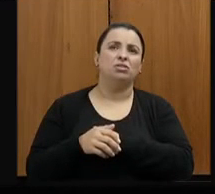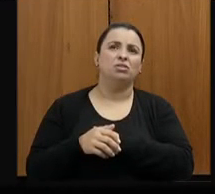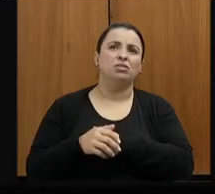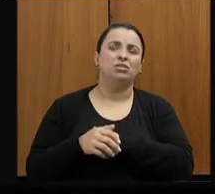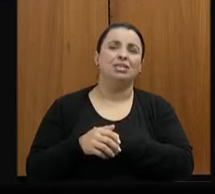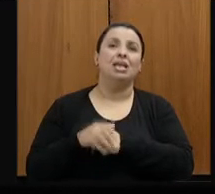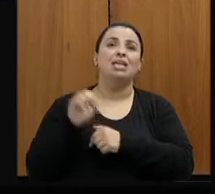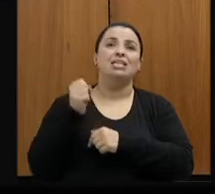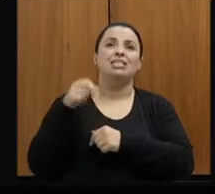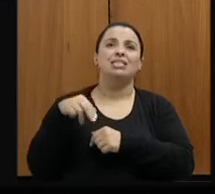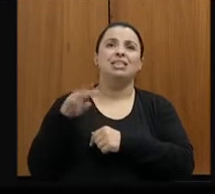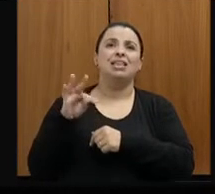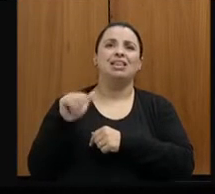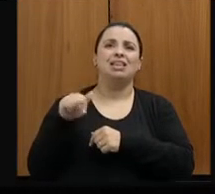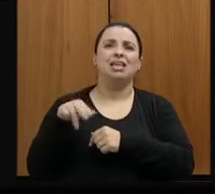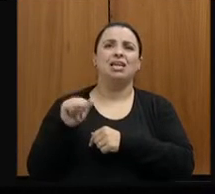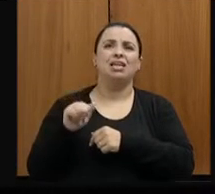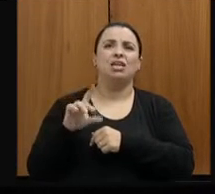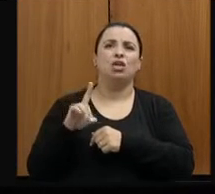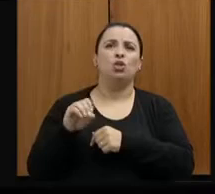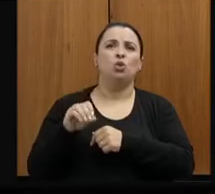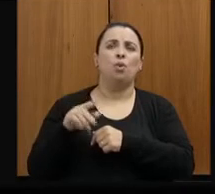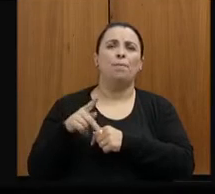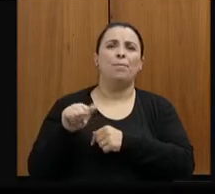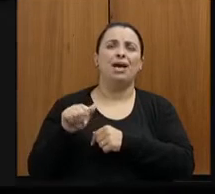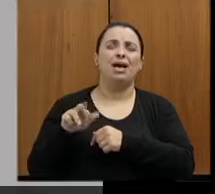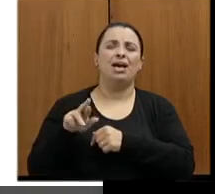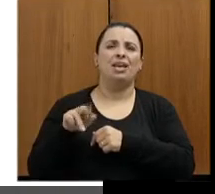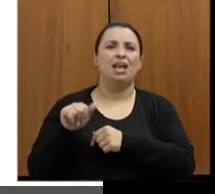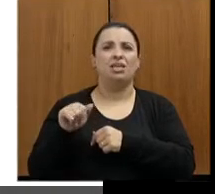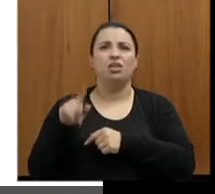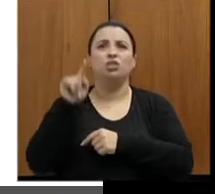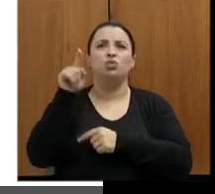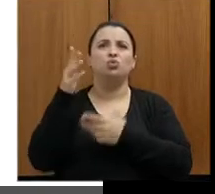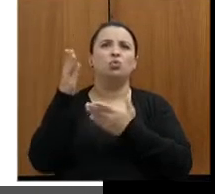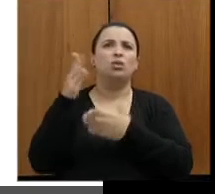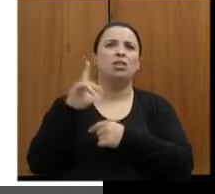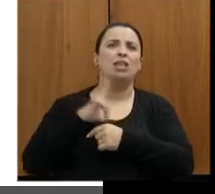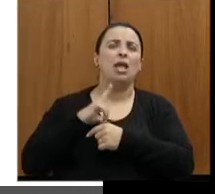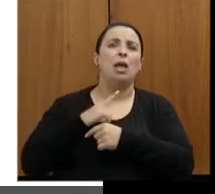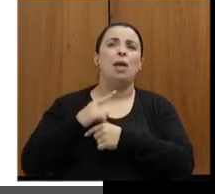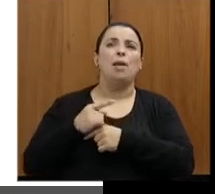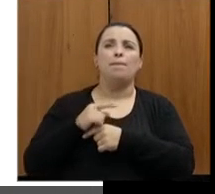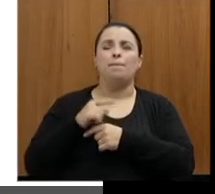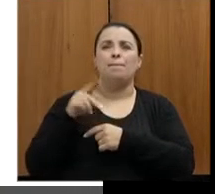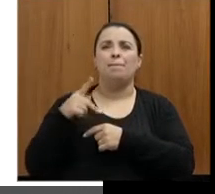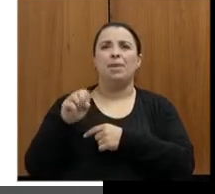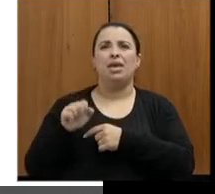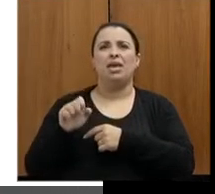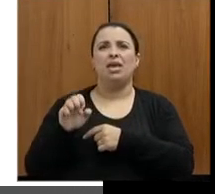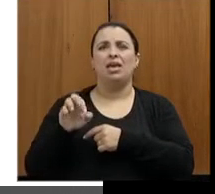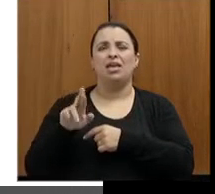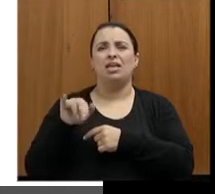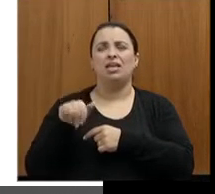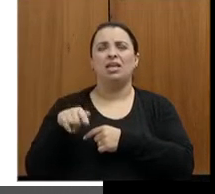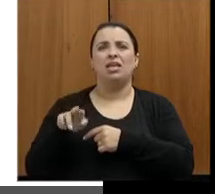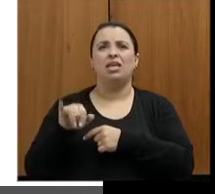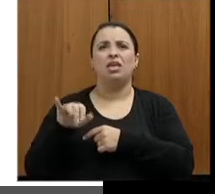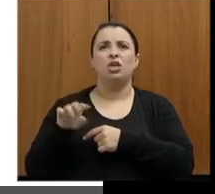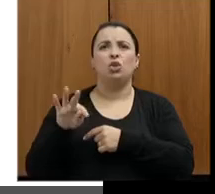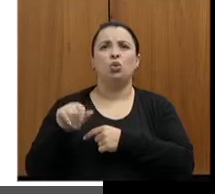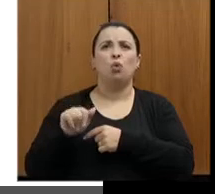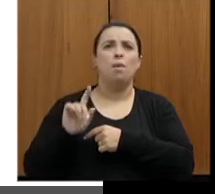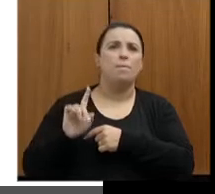Santana do Paraíso, são 660 lotes, Mesquita, 116, Periquito, mais mil e Braúnas, mais 200